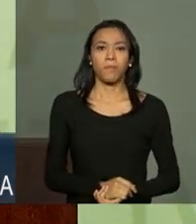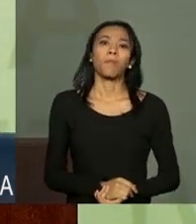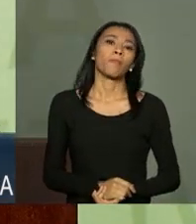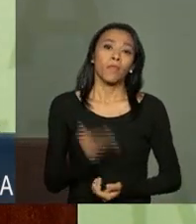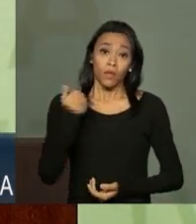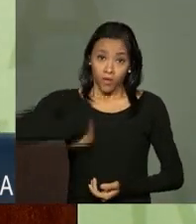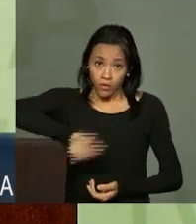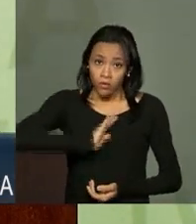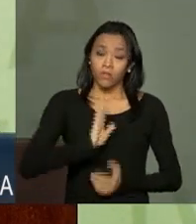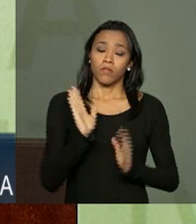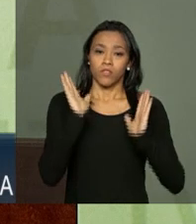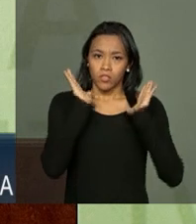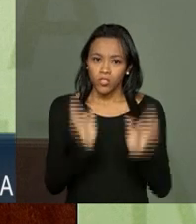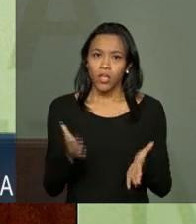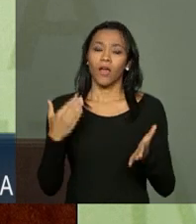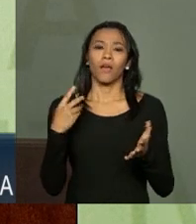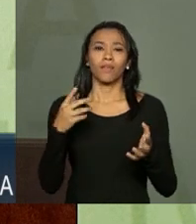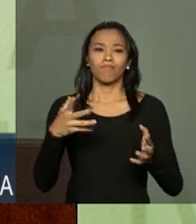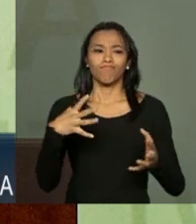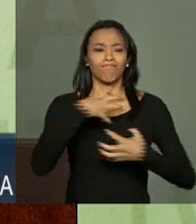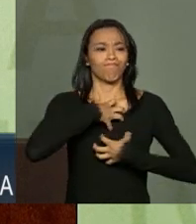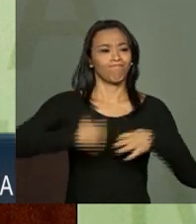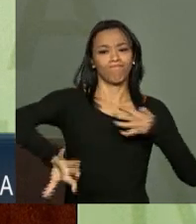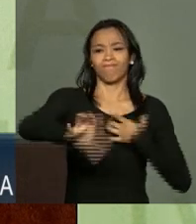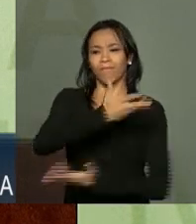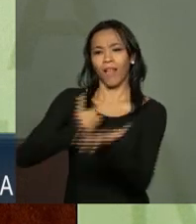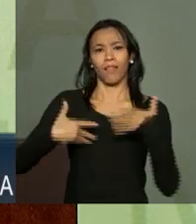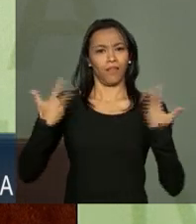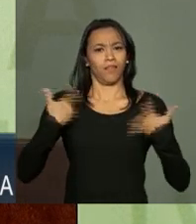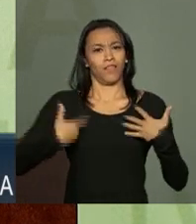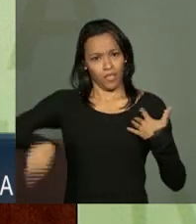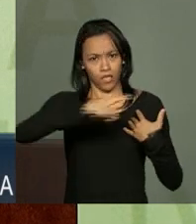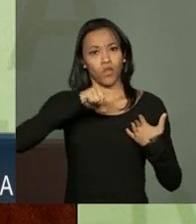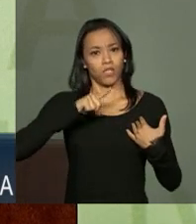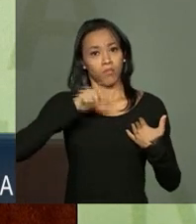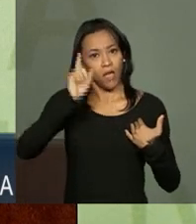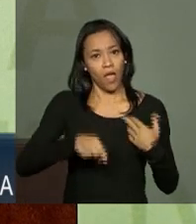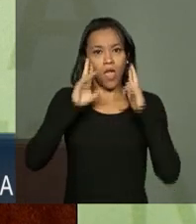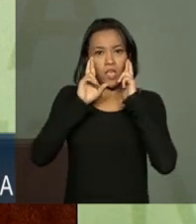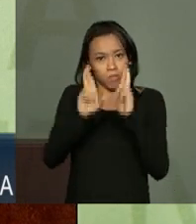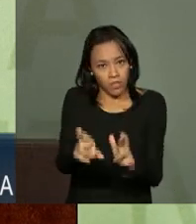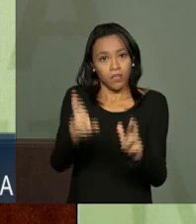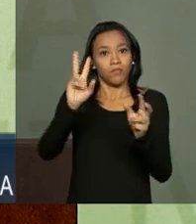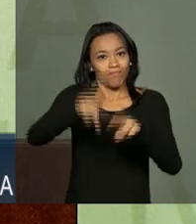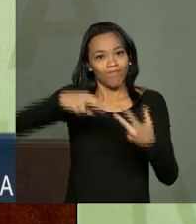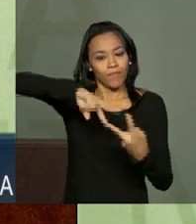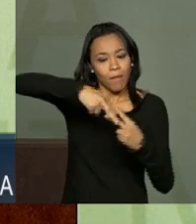Muito do que nós somos, da alegria que temos, nós devemos a essa matriz africana.